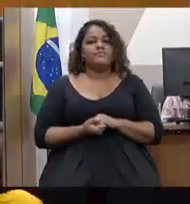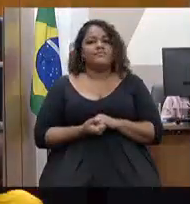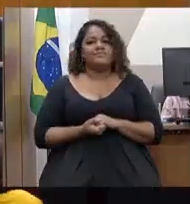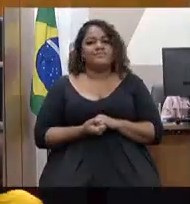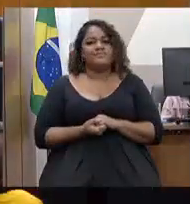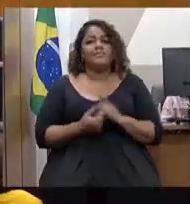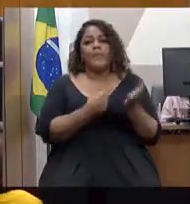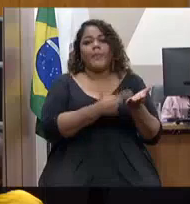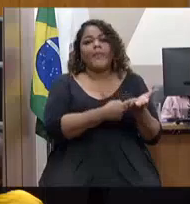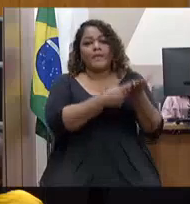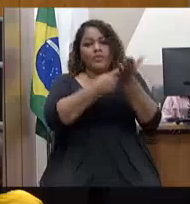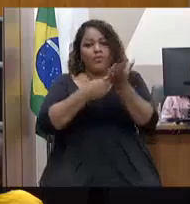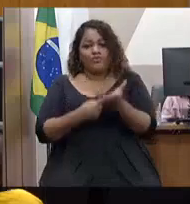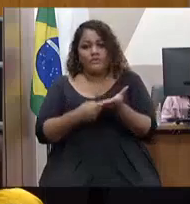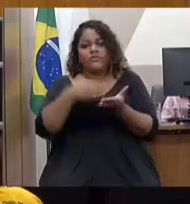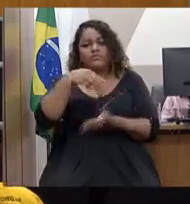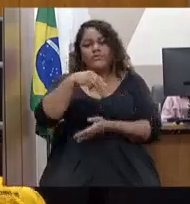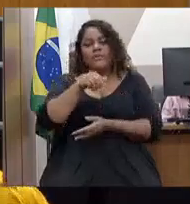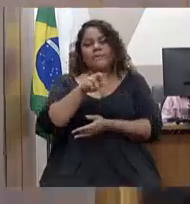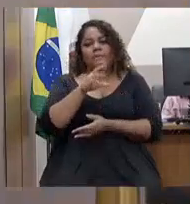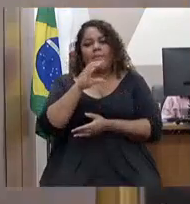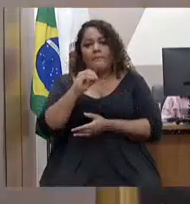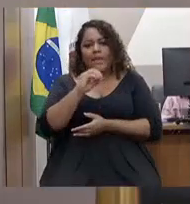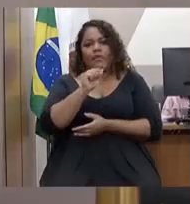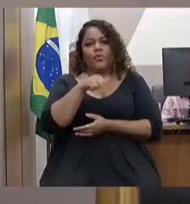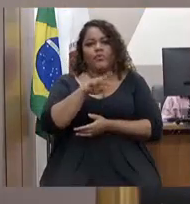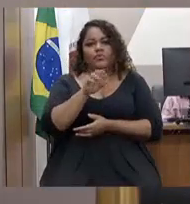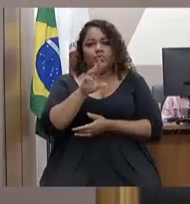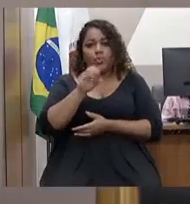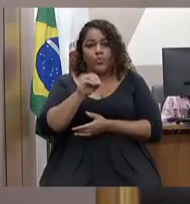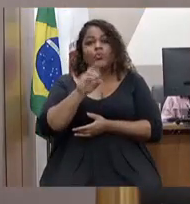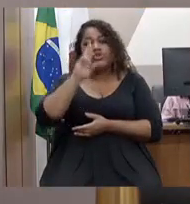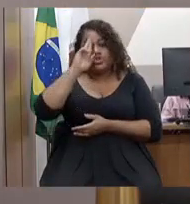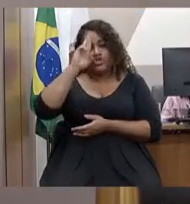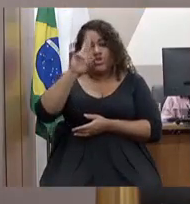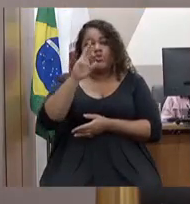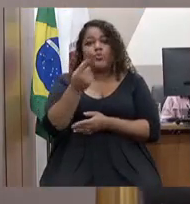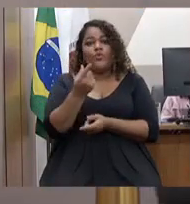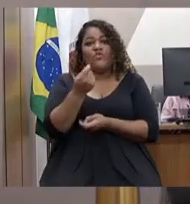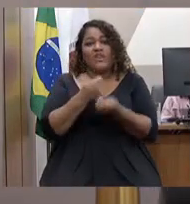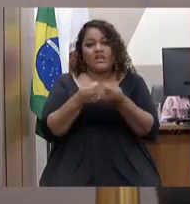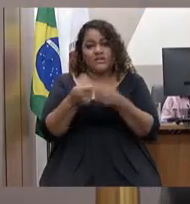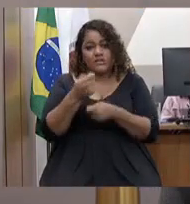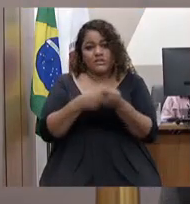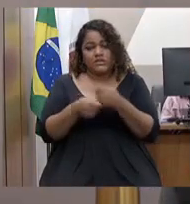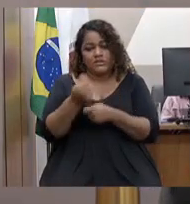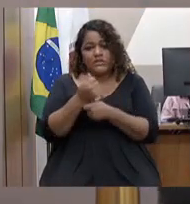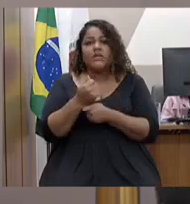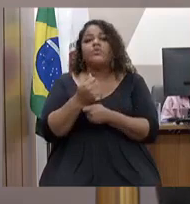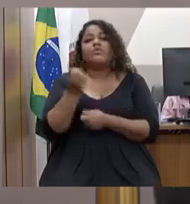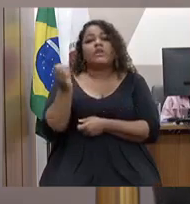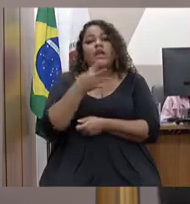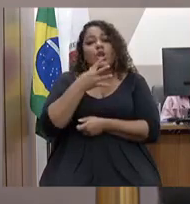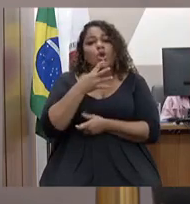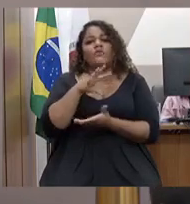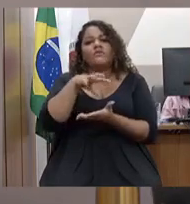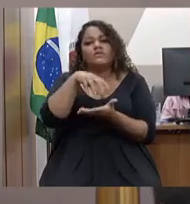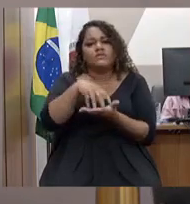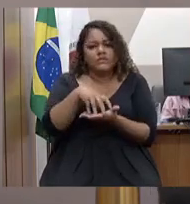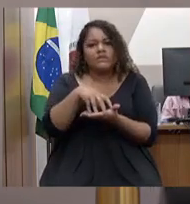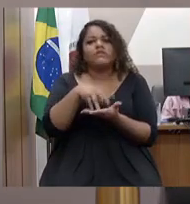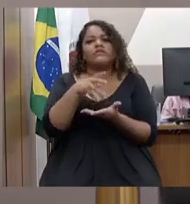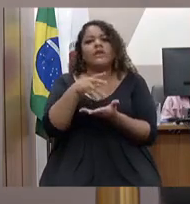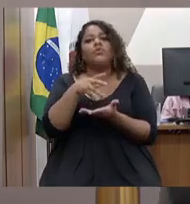convidamos Marco Antônio Xavier diretor financeiro da Nova Central Sindical dos trabalhadores representando